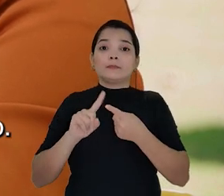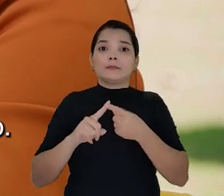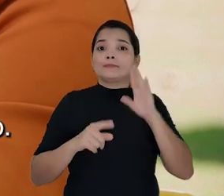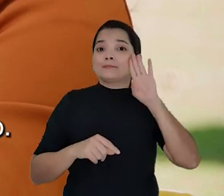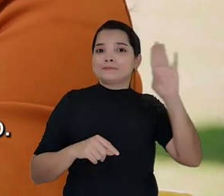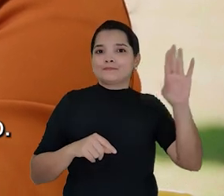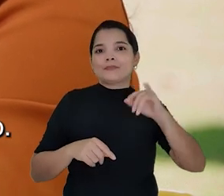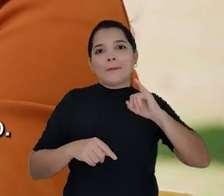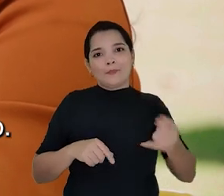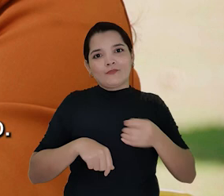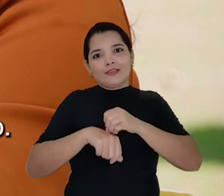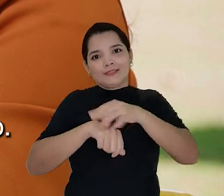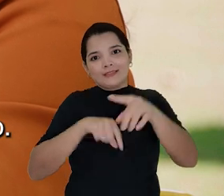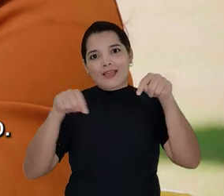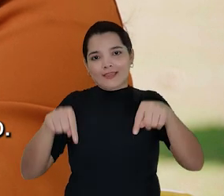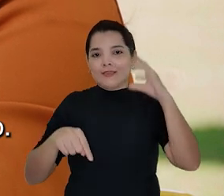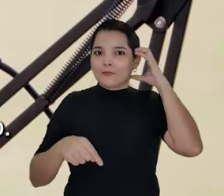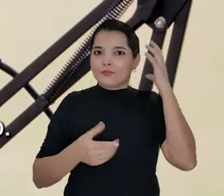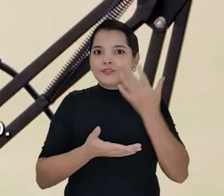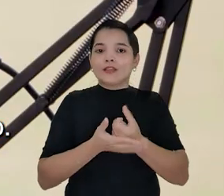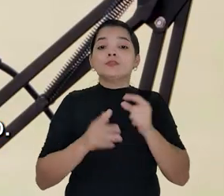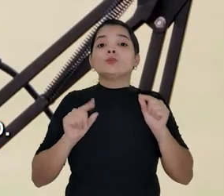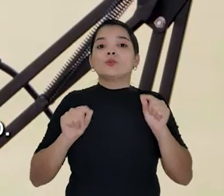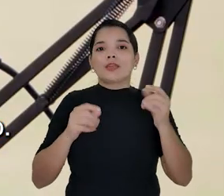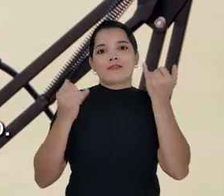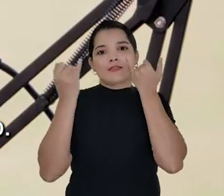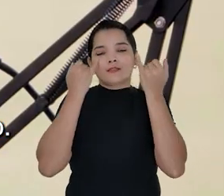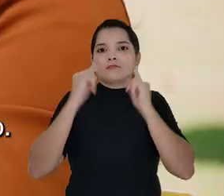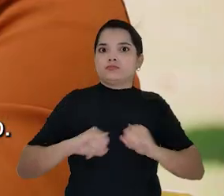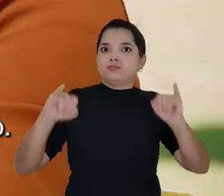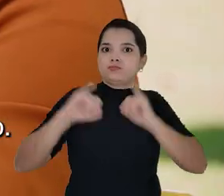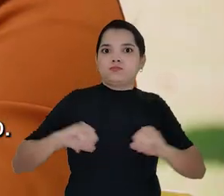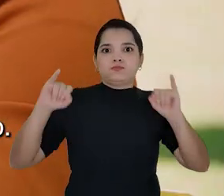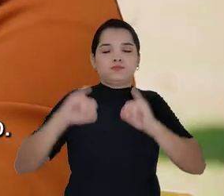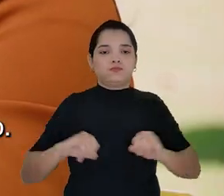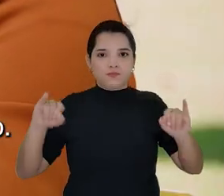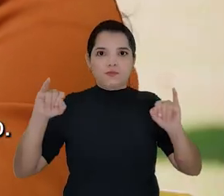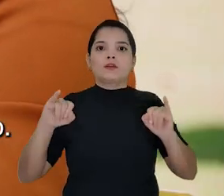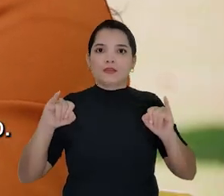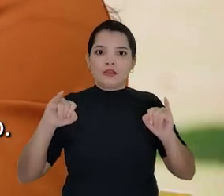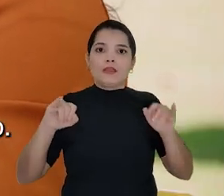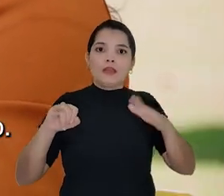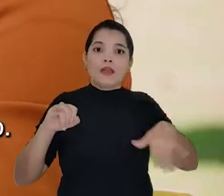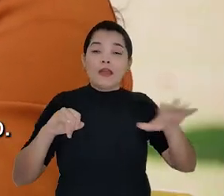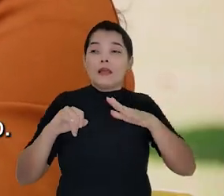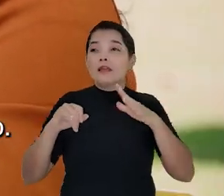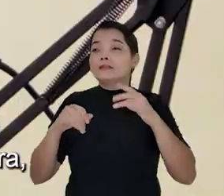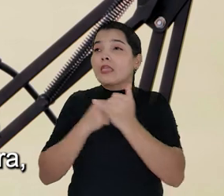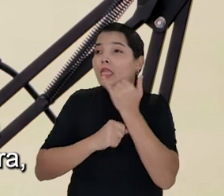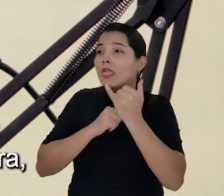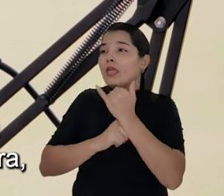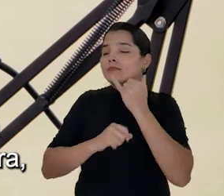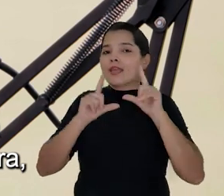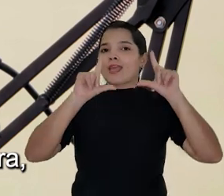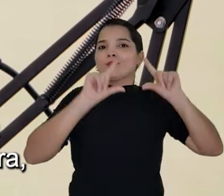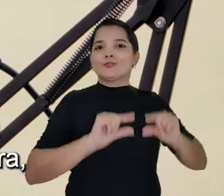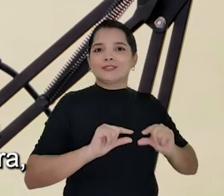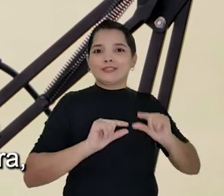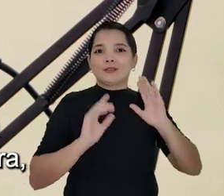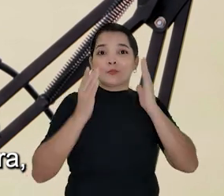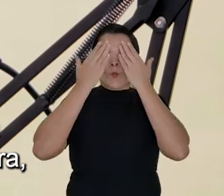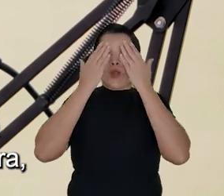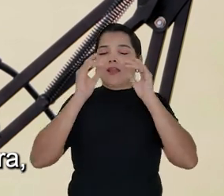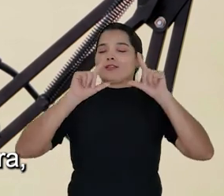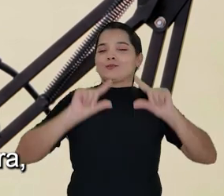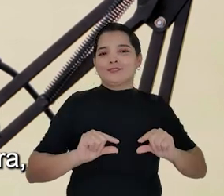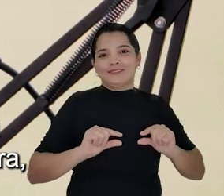Quest eh informar né fazer a informação e reduzir a desinformação qualidade perfeitamente é para isso que a